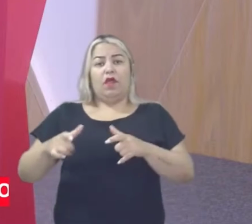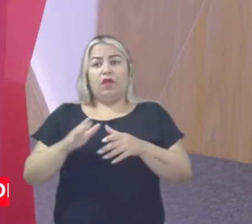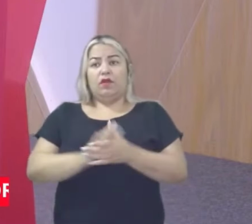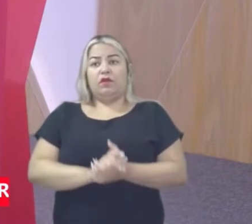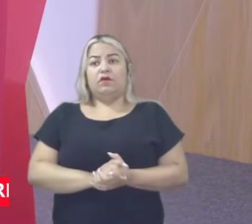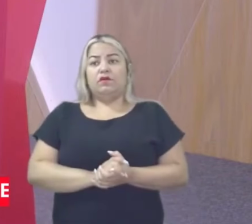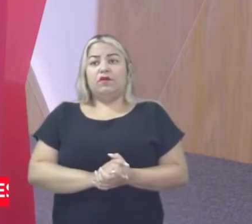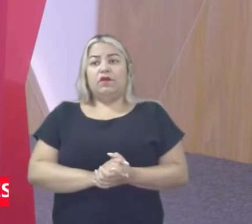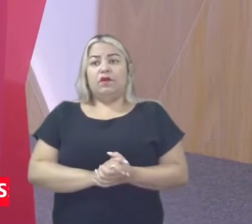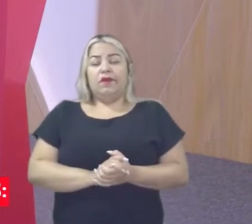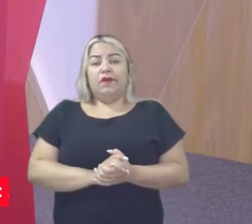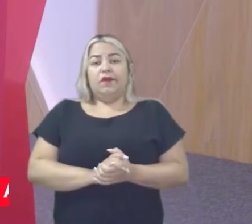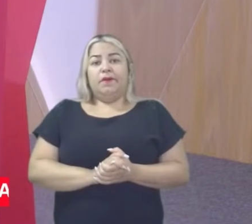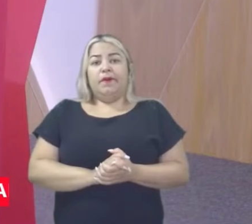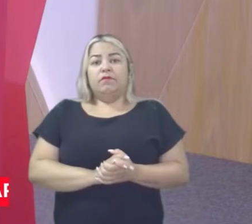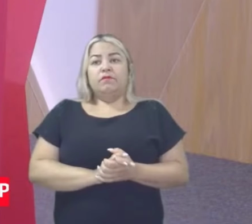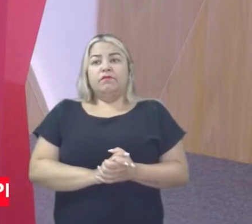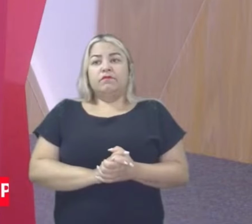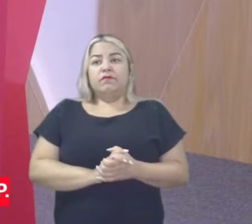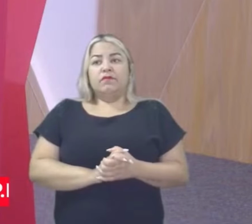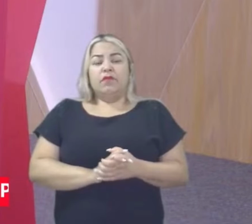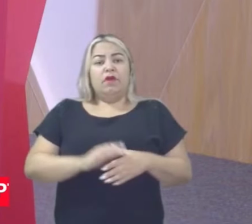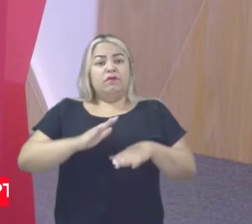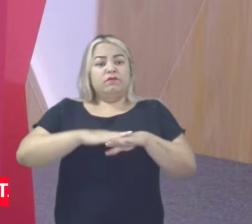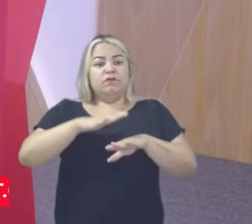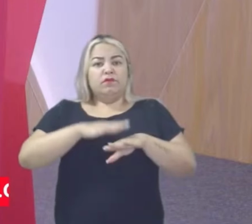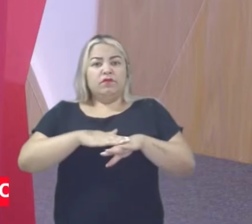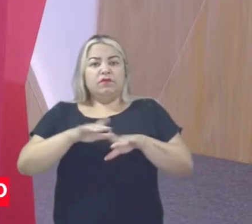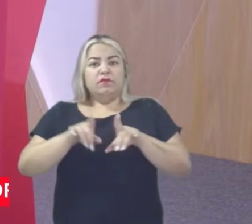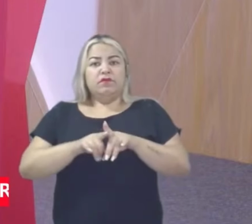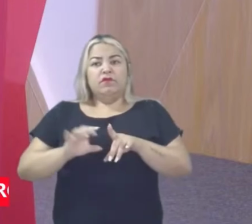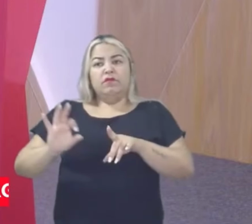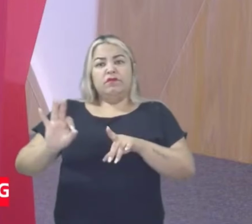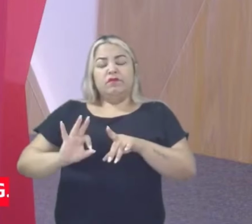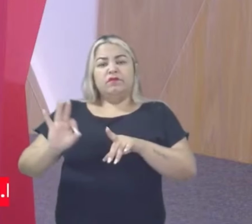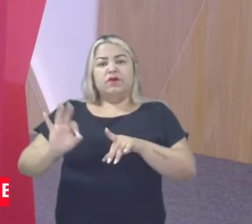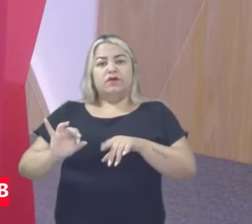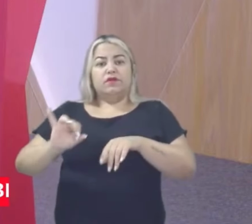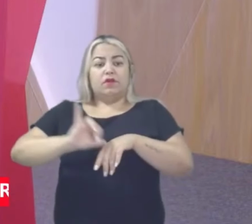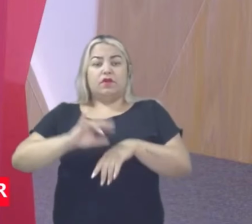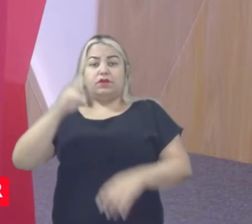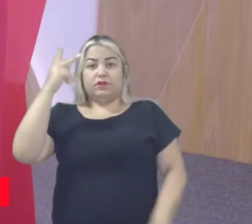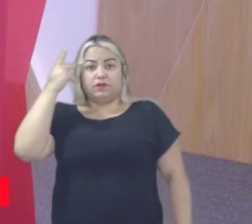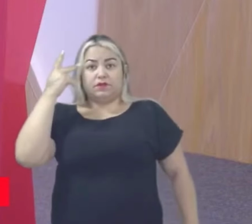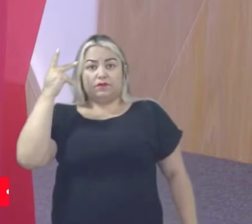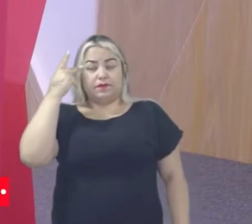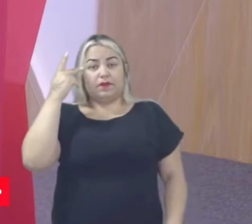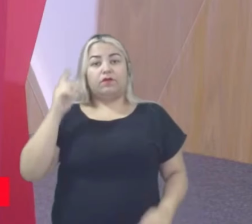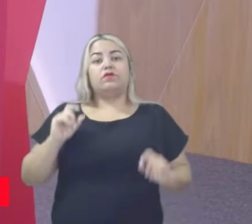camadas mais à margem ali dos grandes centros de São Paulo,